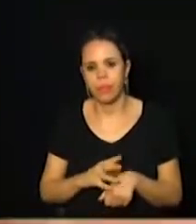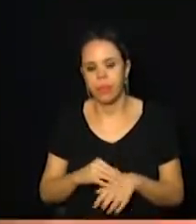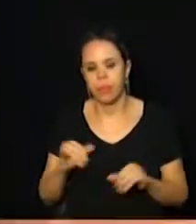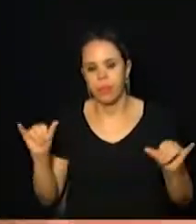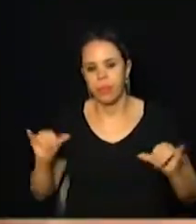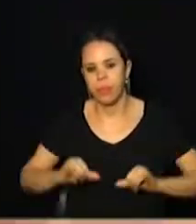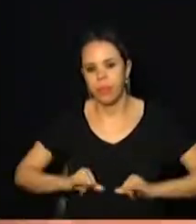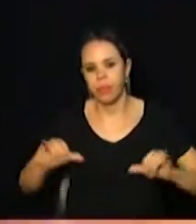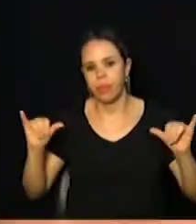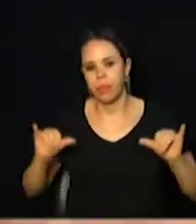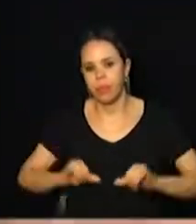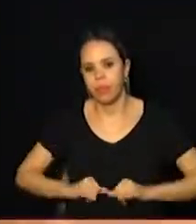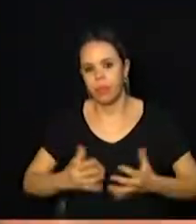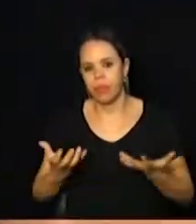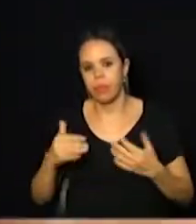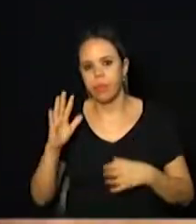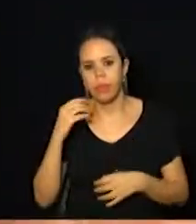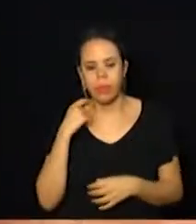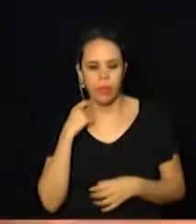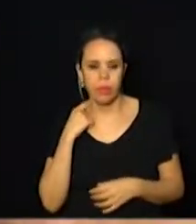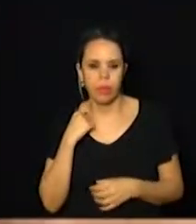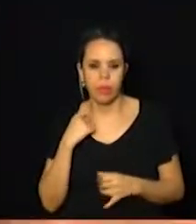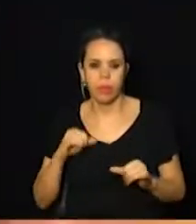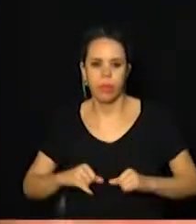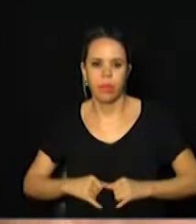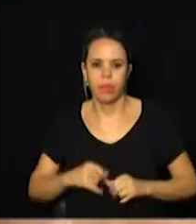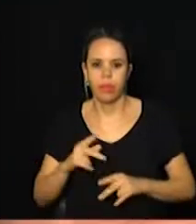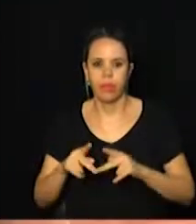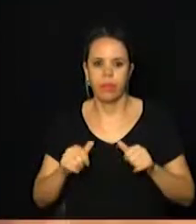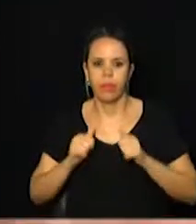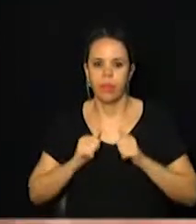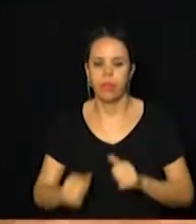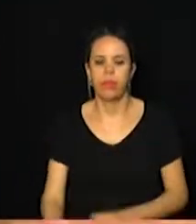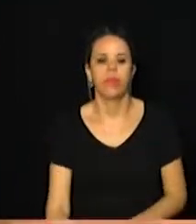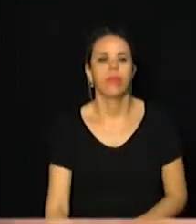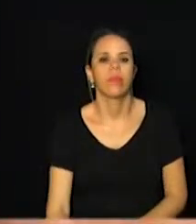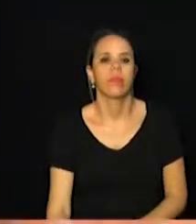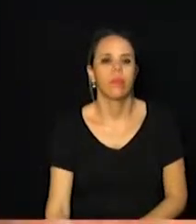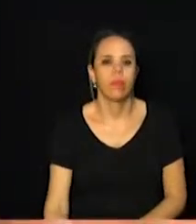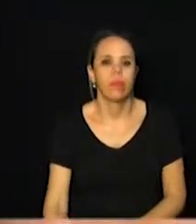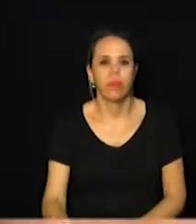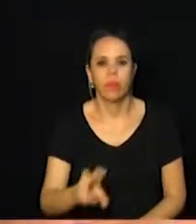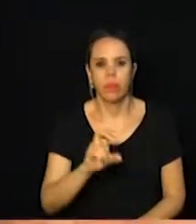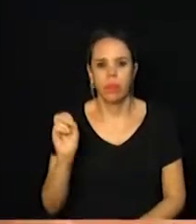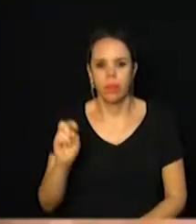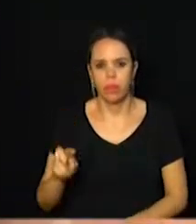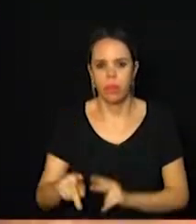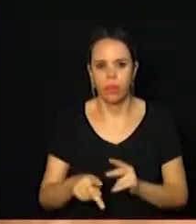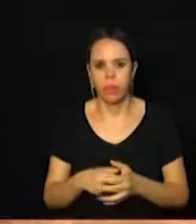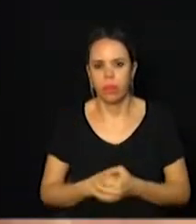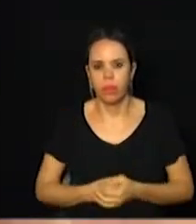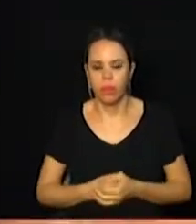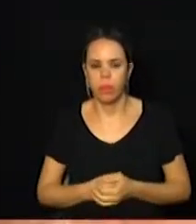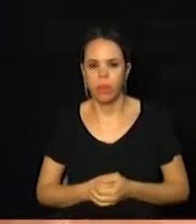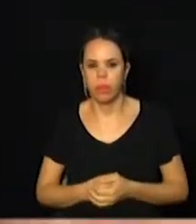sofrendo e querem mais que venha sofrimento desempregado 500 mil pessoas